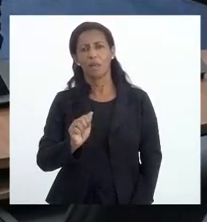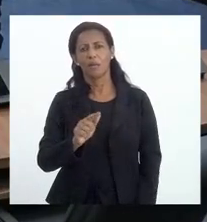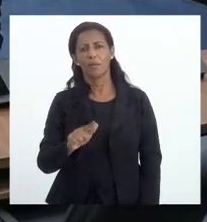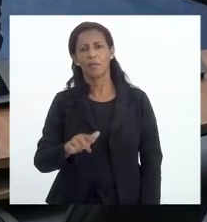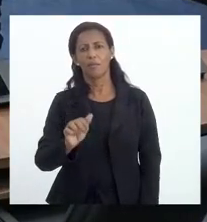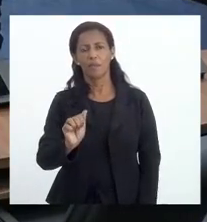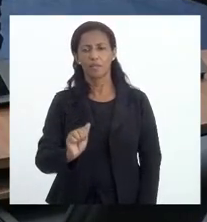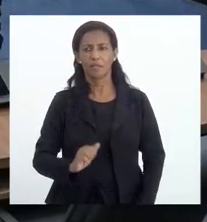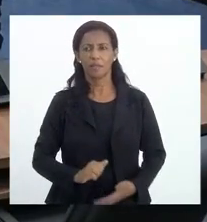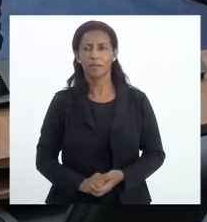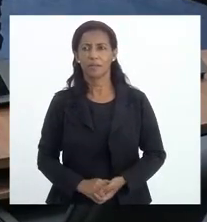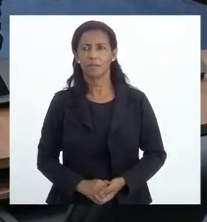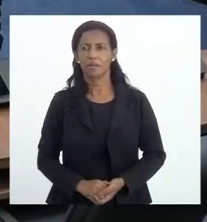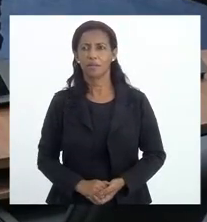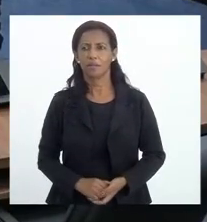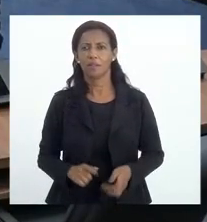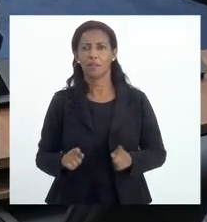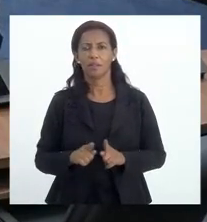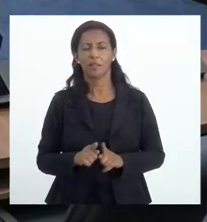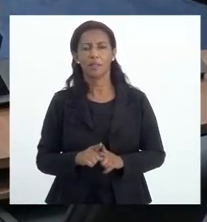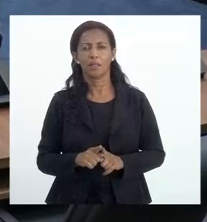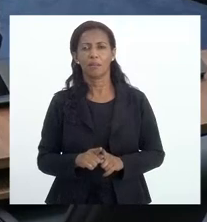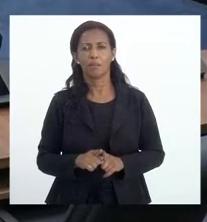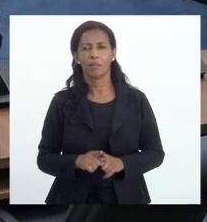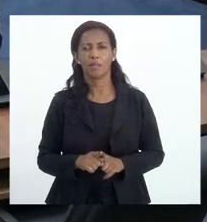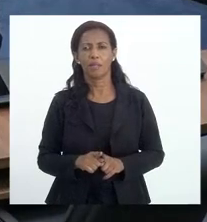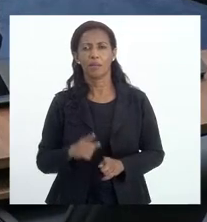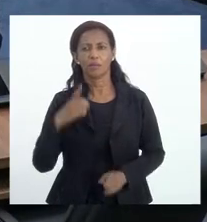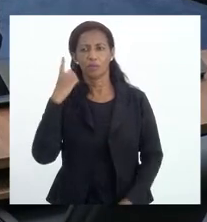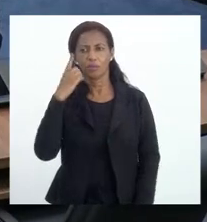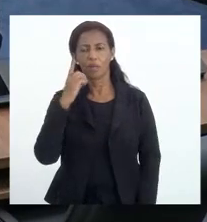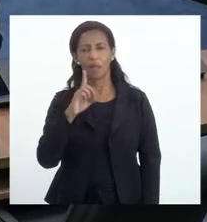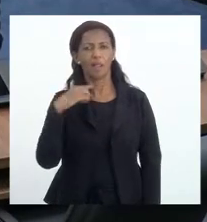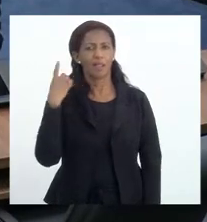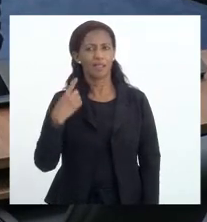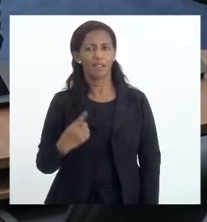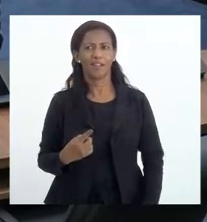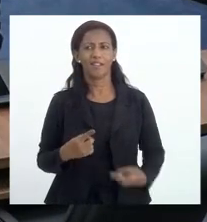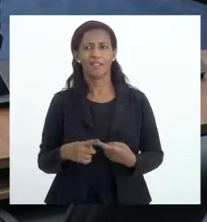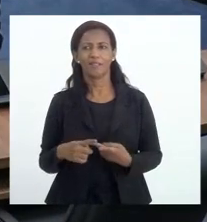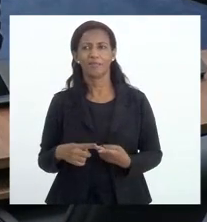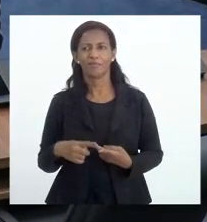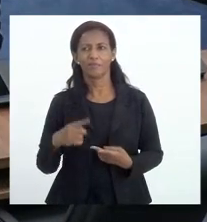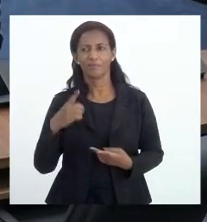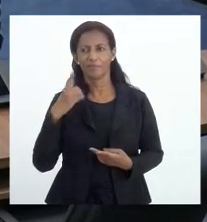Também anunciando aqui as presenças dos deputados, deputada Dani